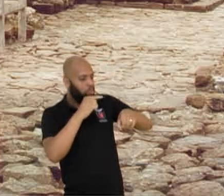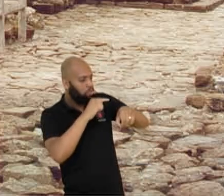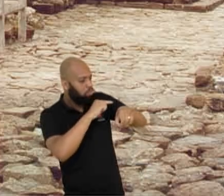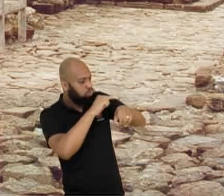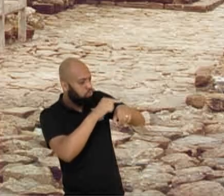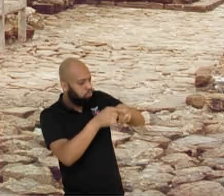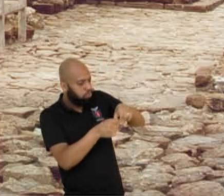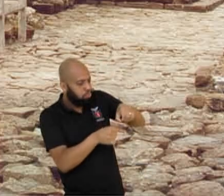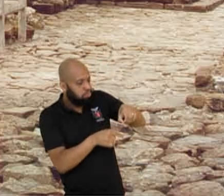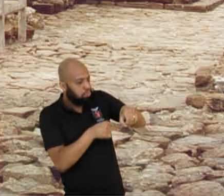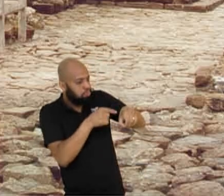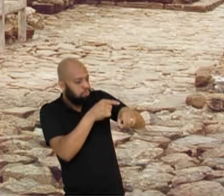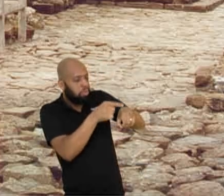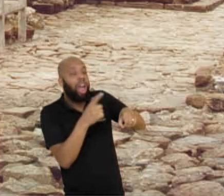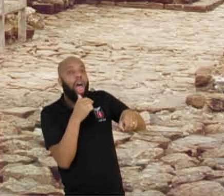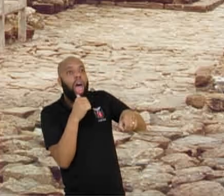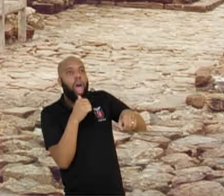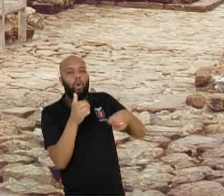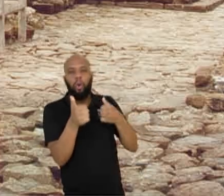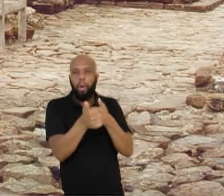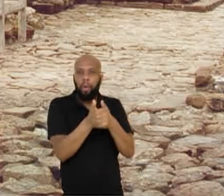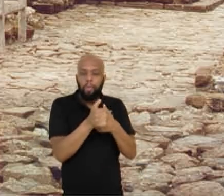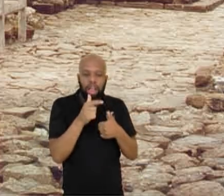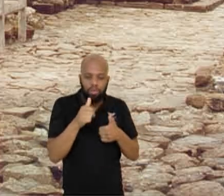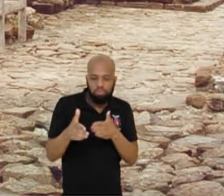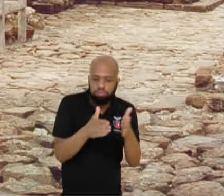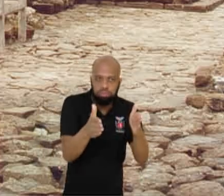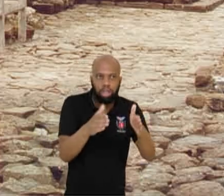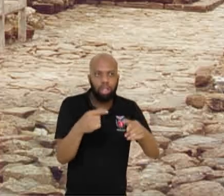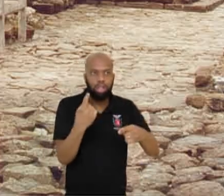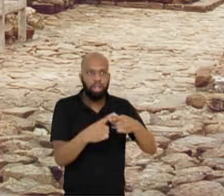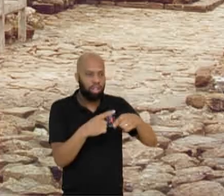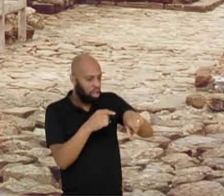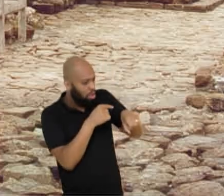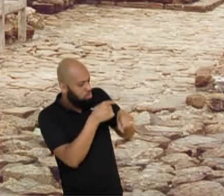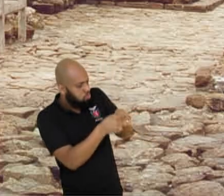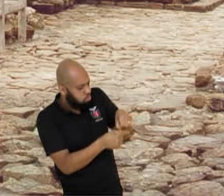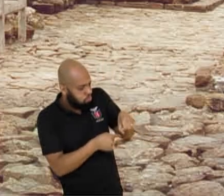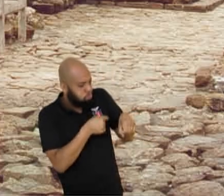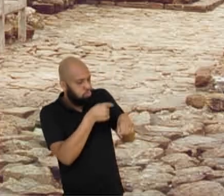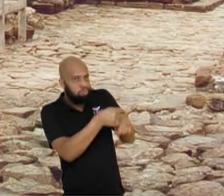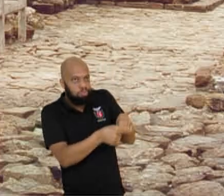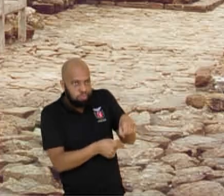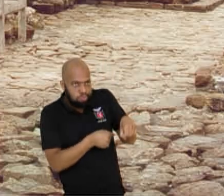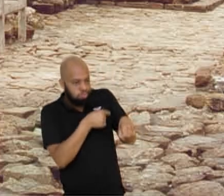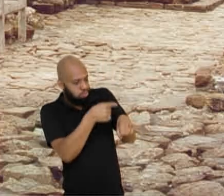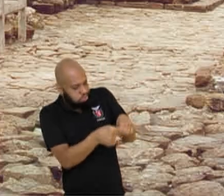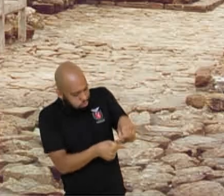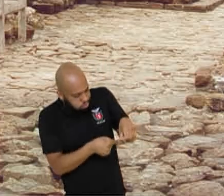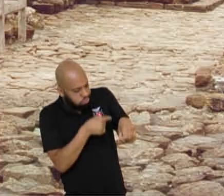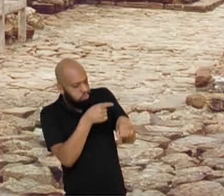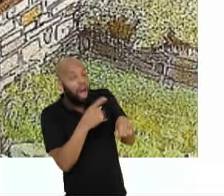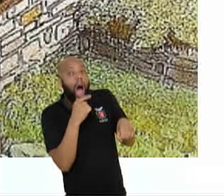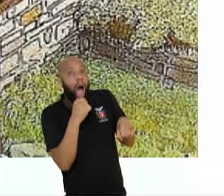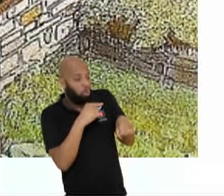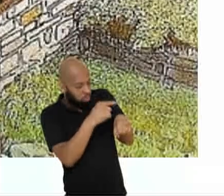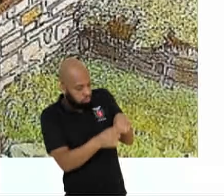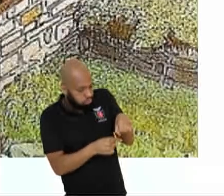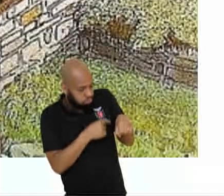rios, perto de lagos, locais onde tem a água, né? A água vai se movimentando e fazendo mover esse